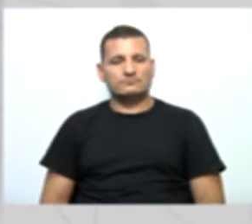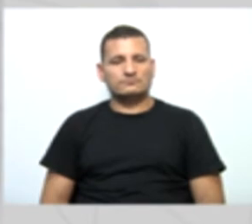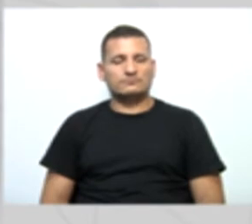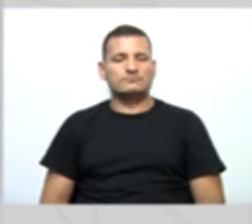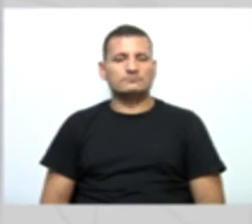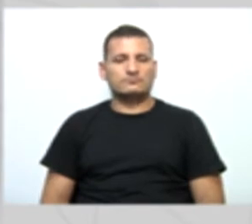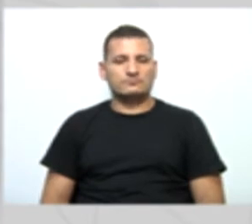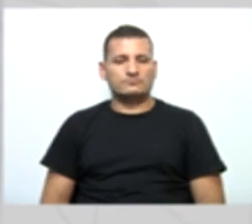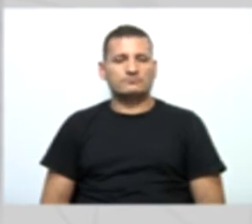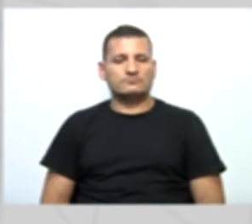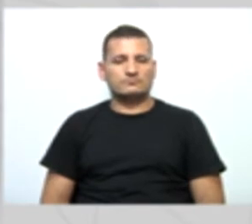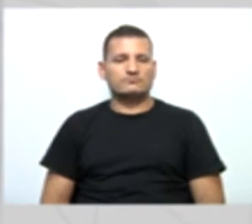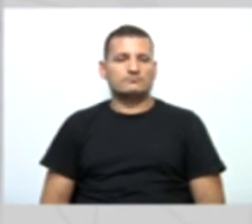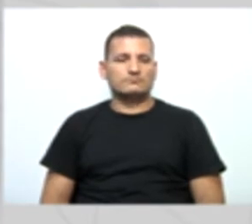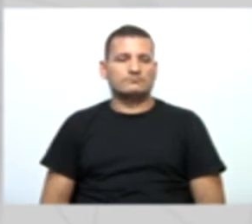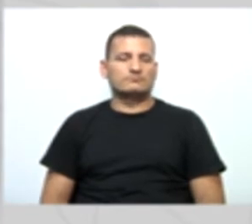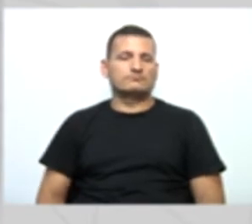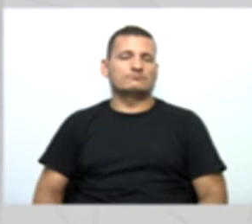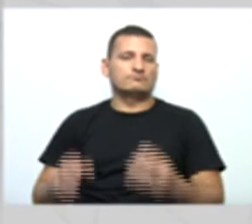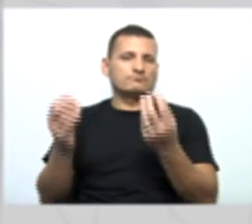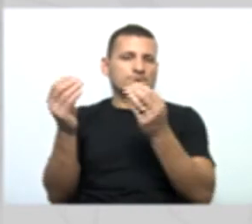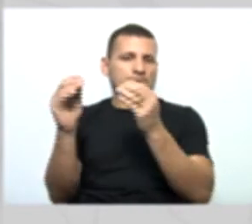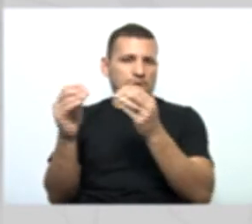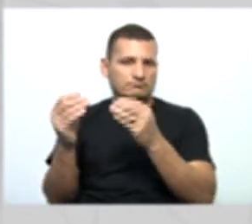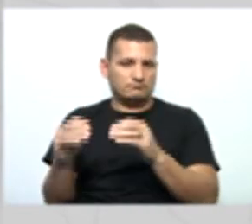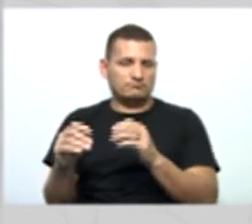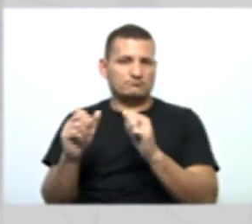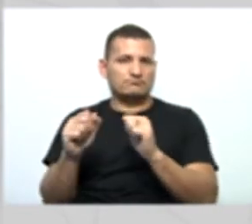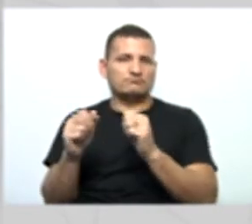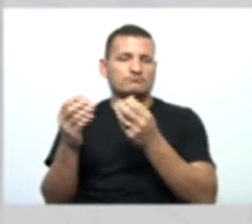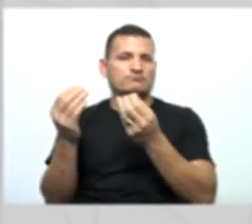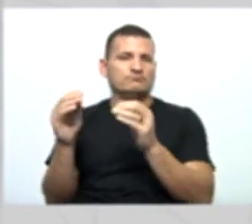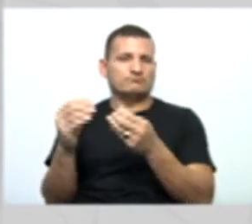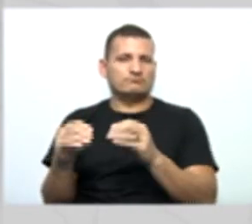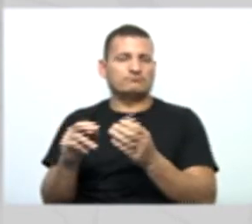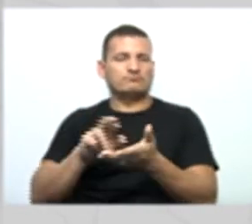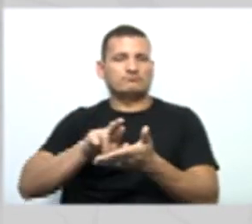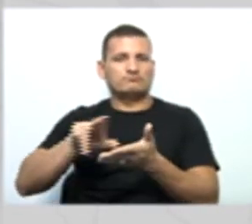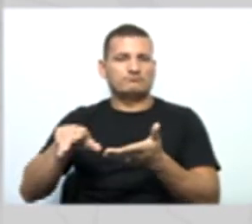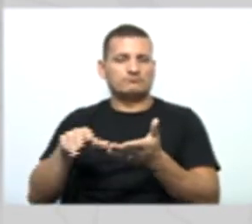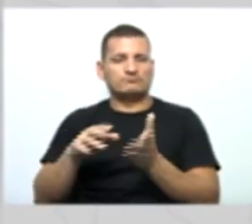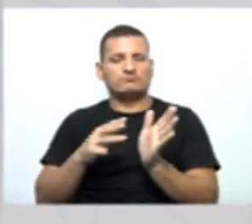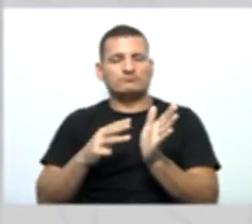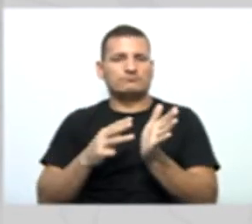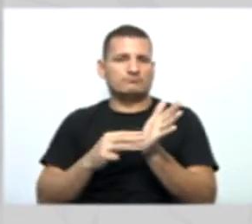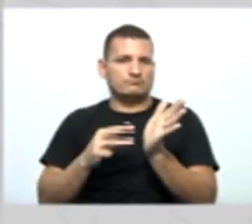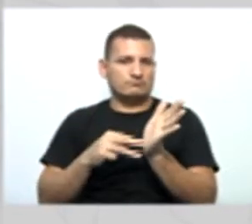valores, ou seja, estado,